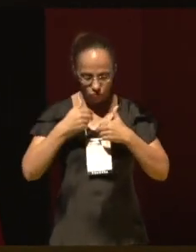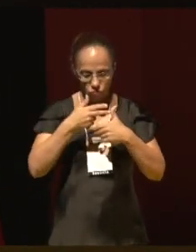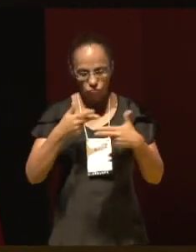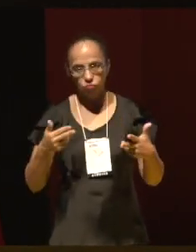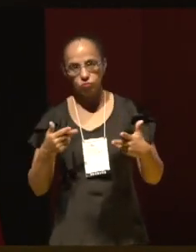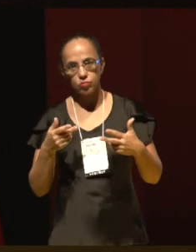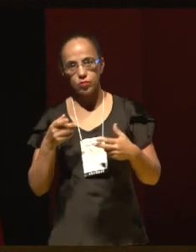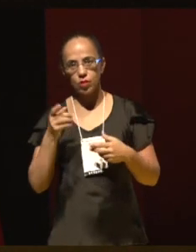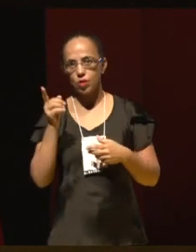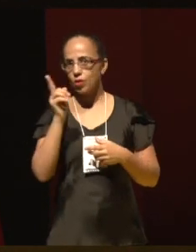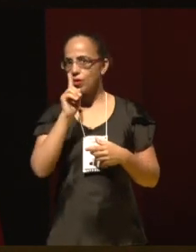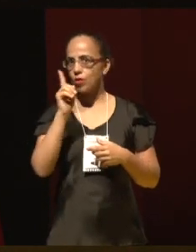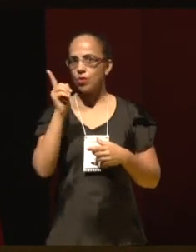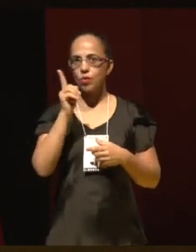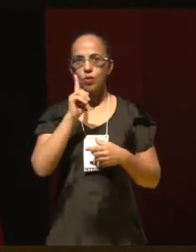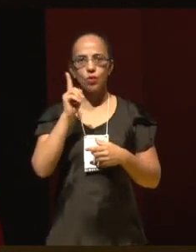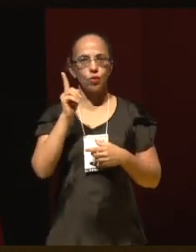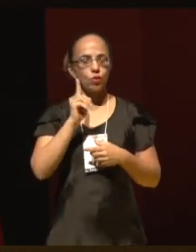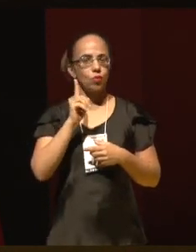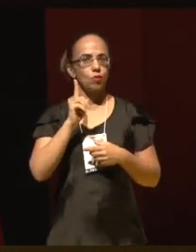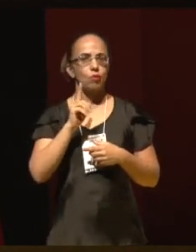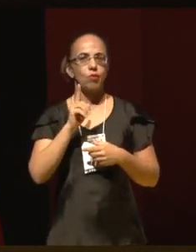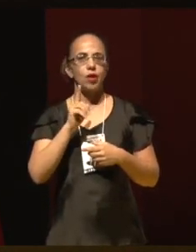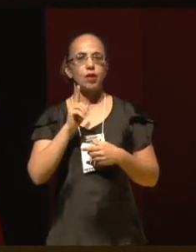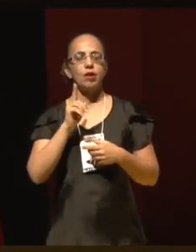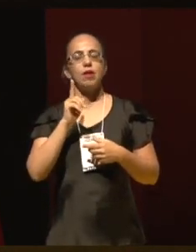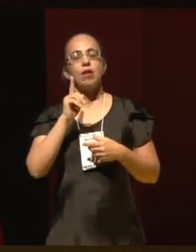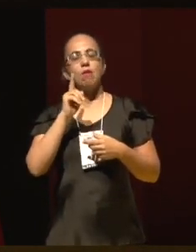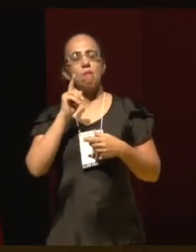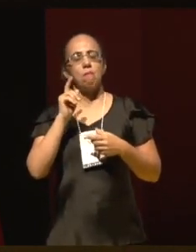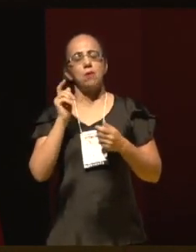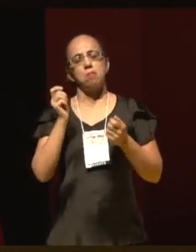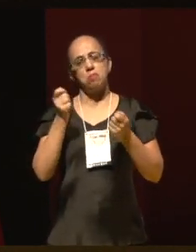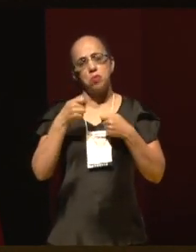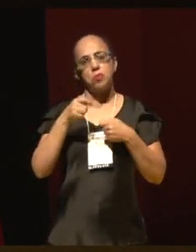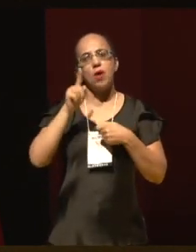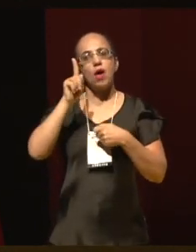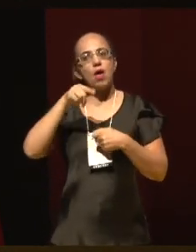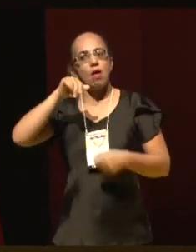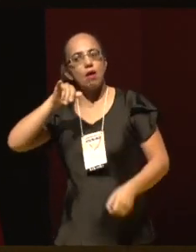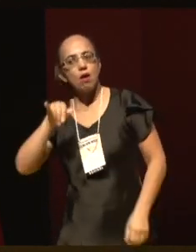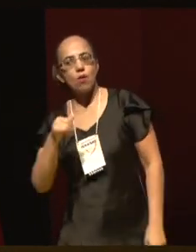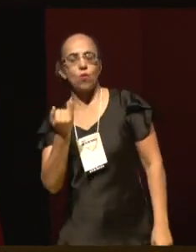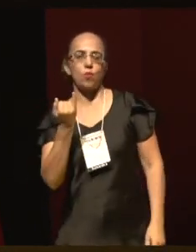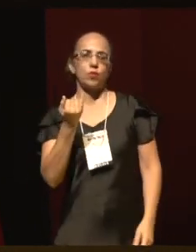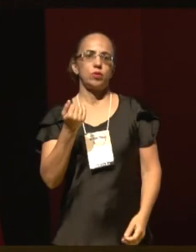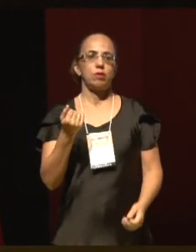uma punição, é uma oportunidade. Muito obrigado, queridos amigos.